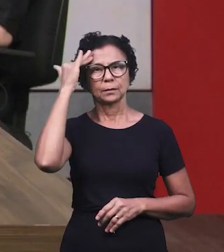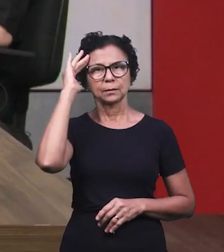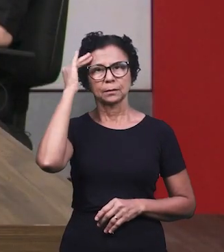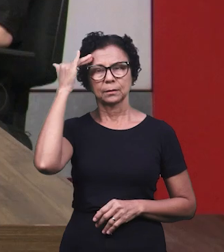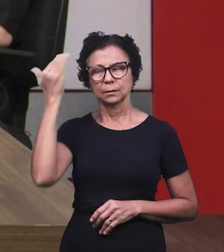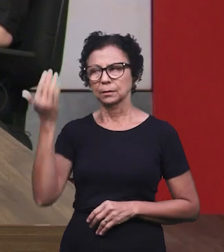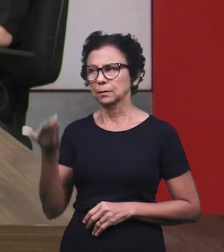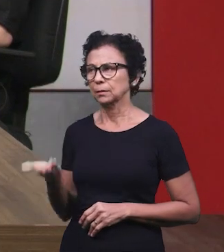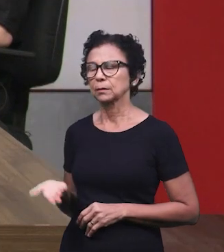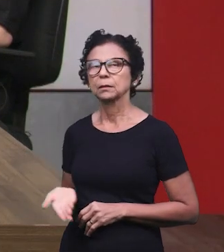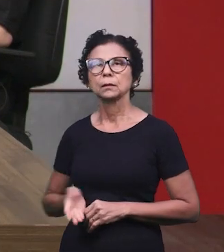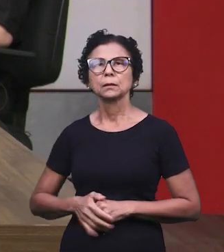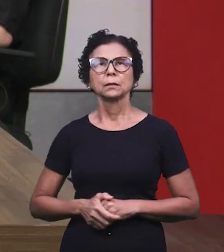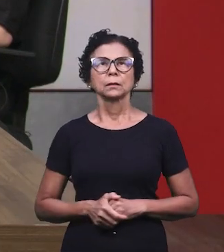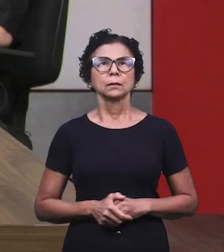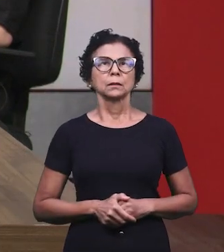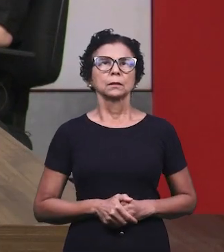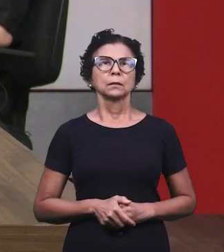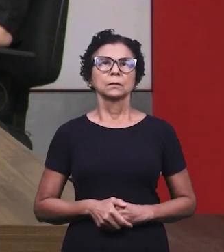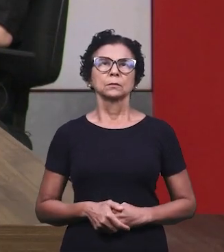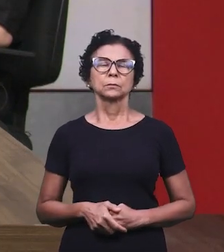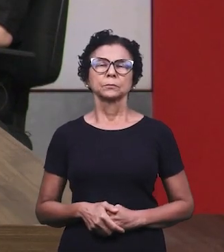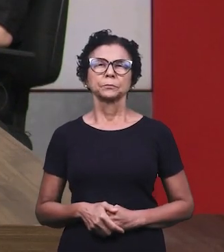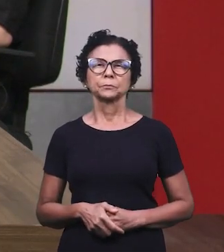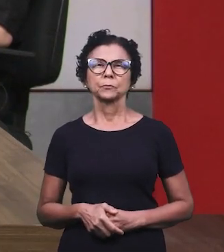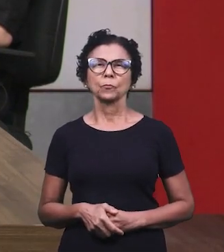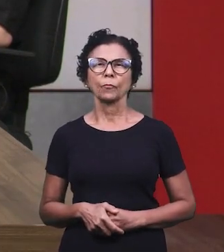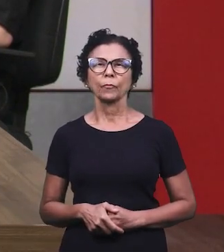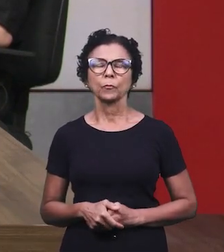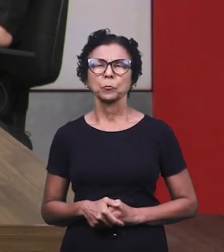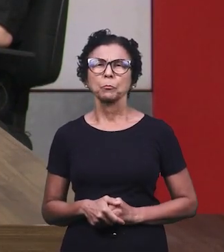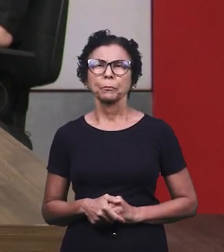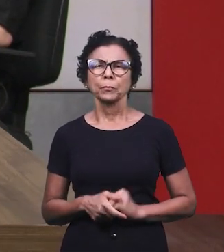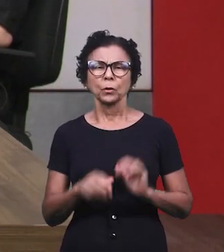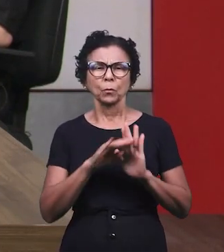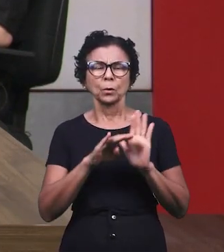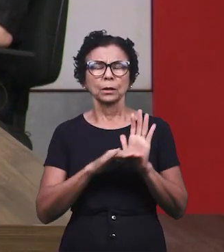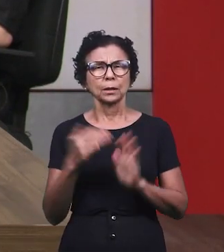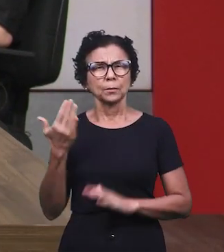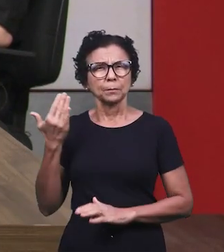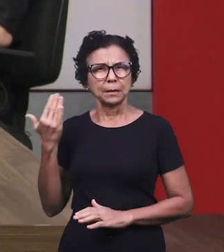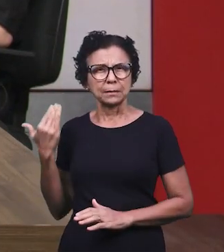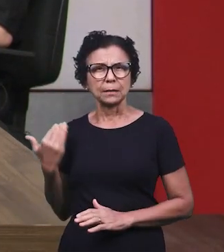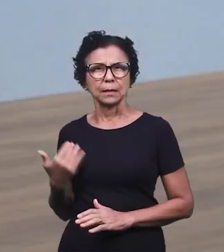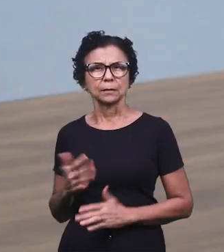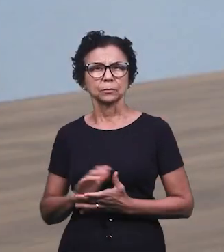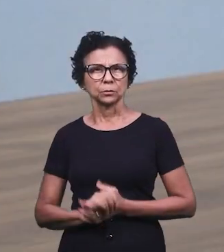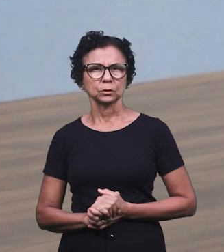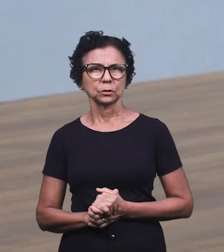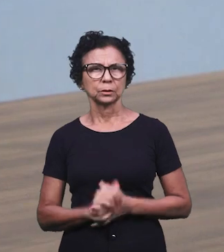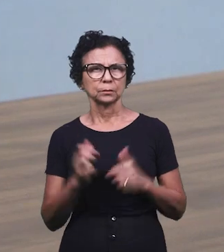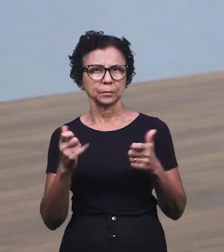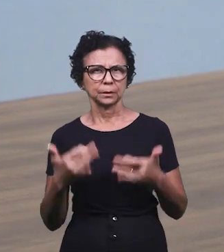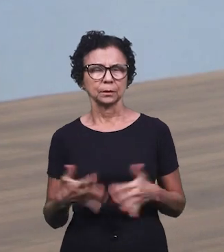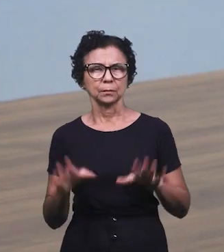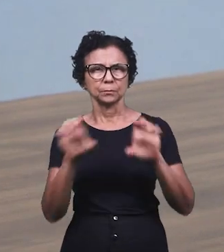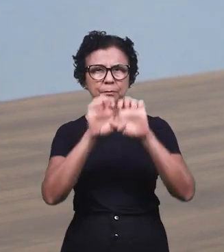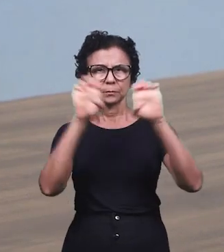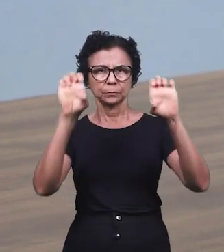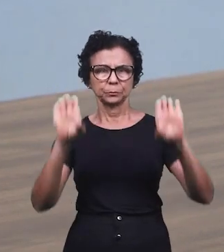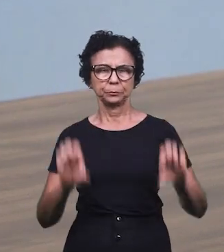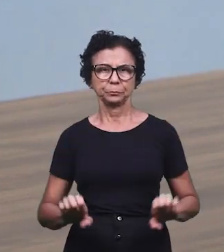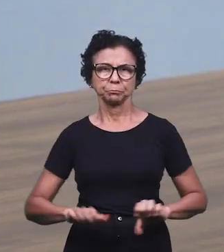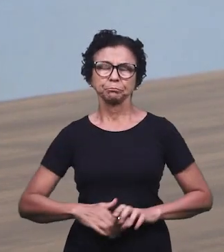início, né, nas aulas, nas gravações anteriores, a respeito da estrutura. Então, quando